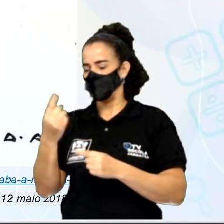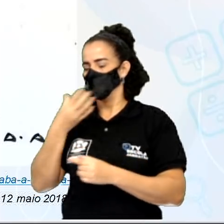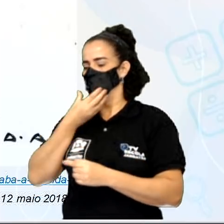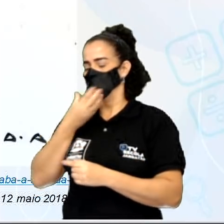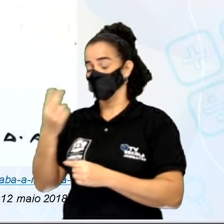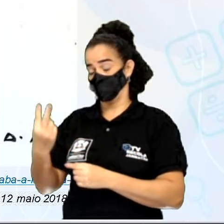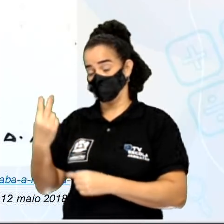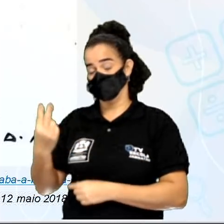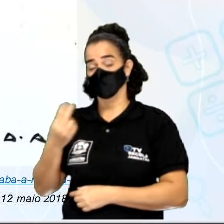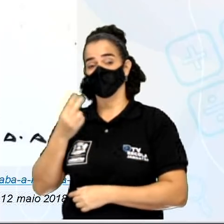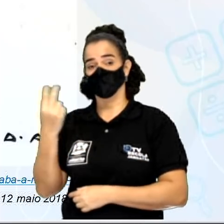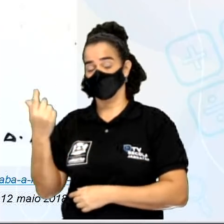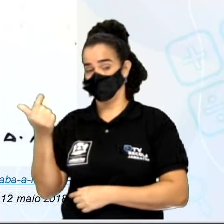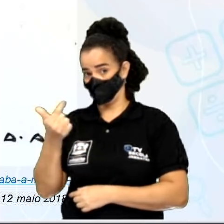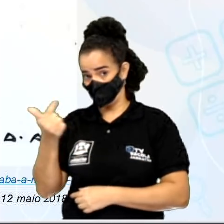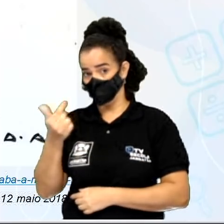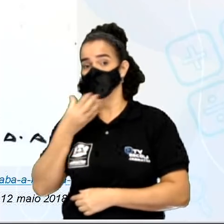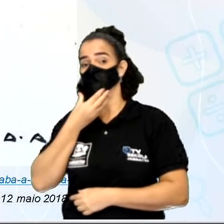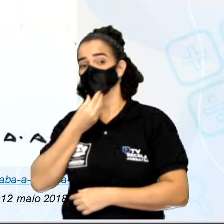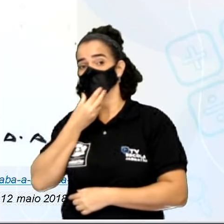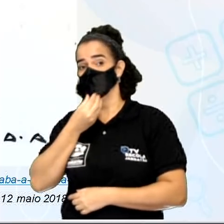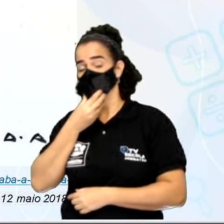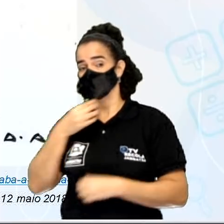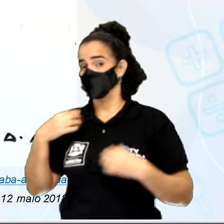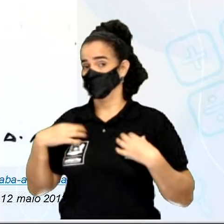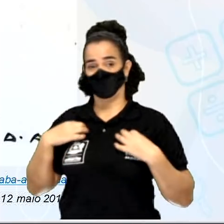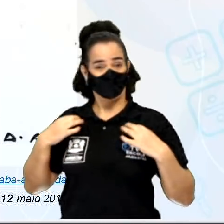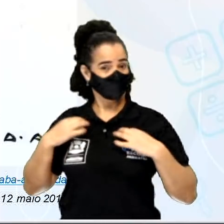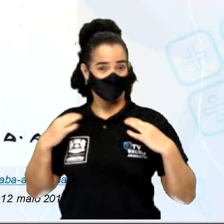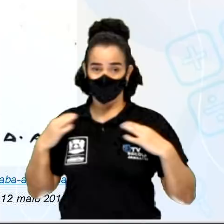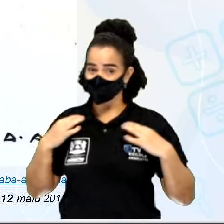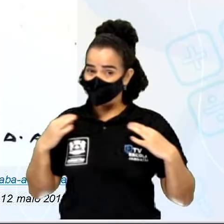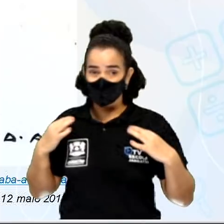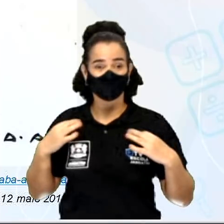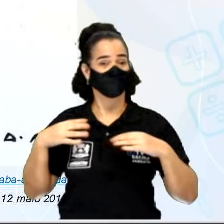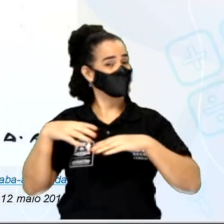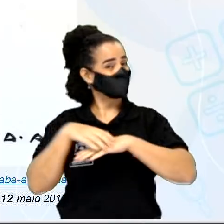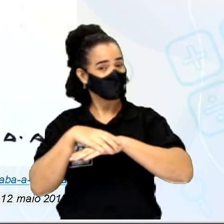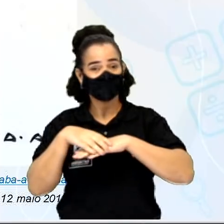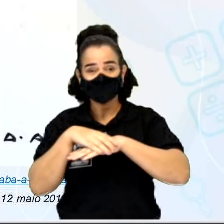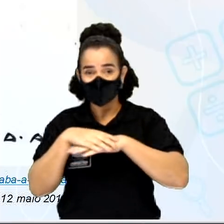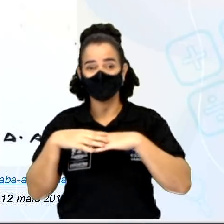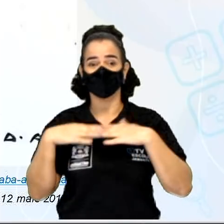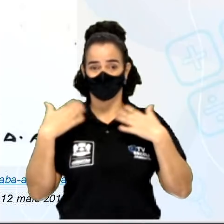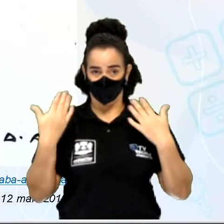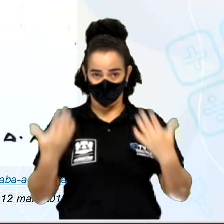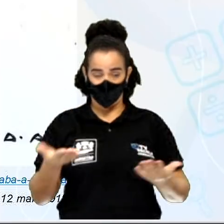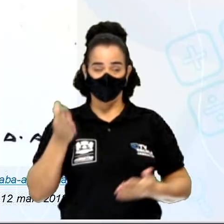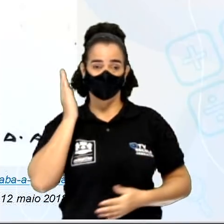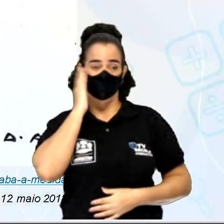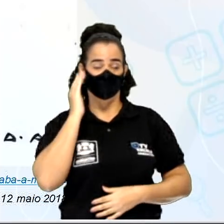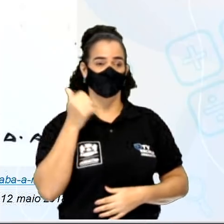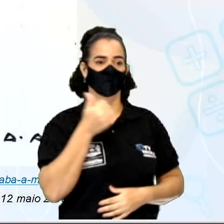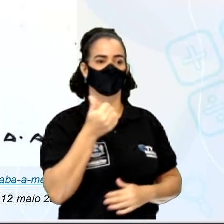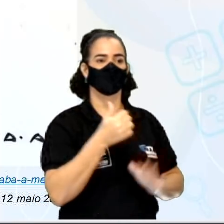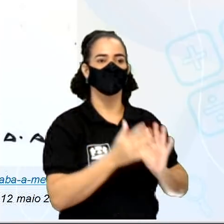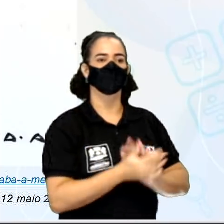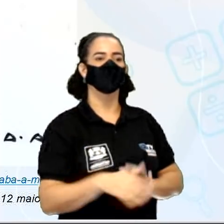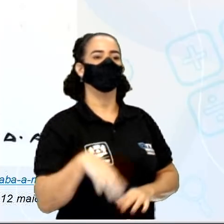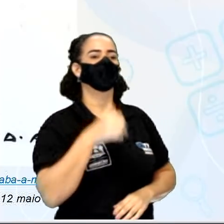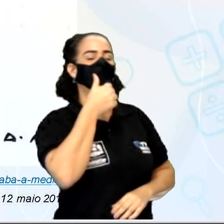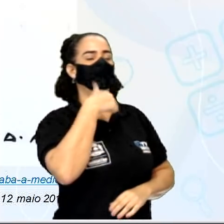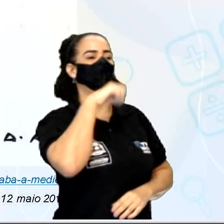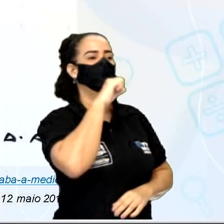bermuda rasgada, sem camisa. E aí a gente vai agora para o texto verbal. O primeiro diz assim: mãe,